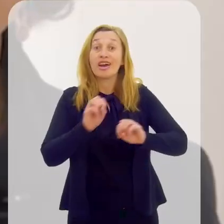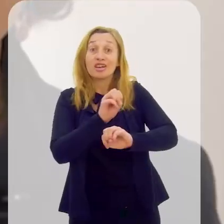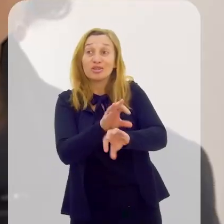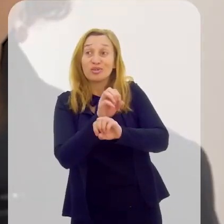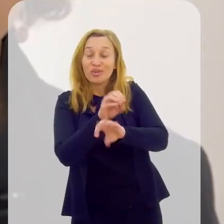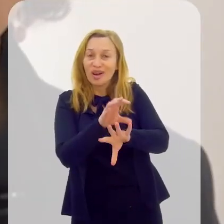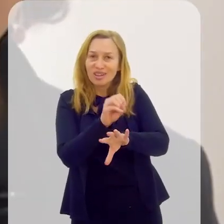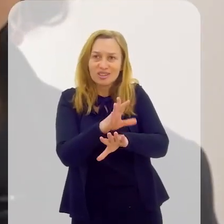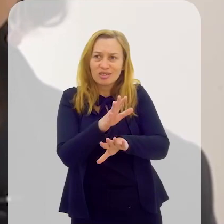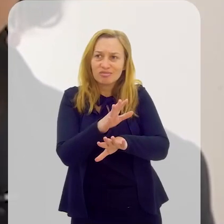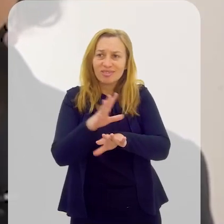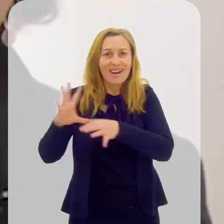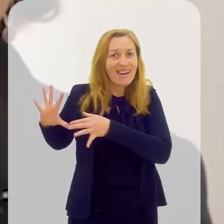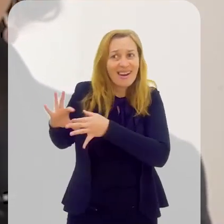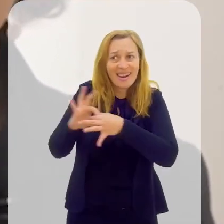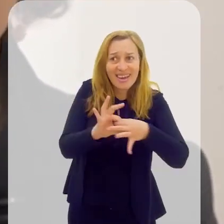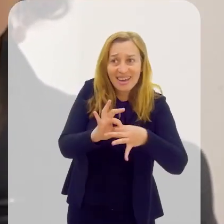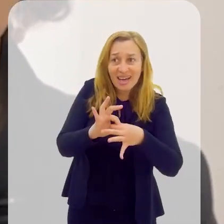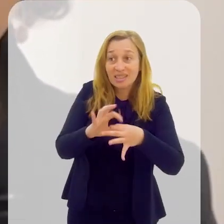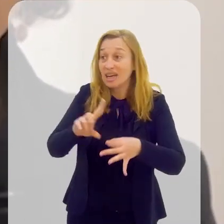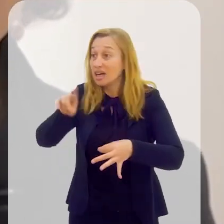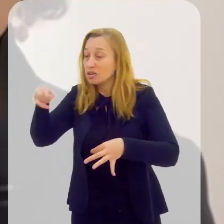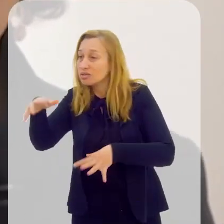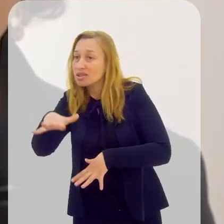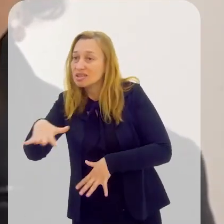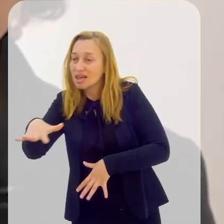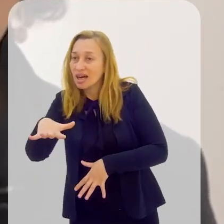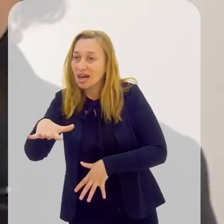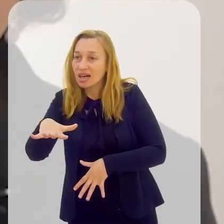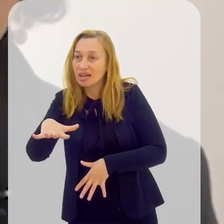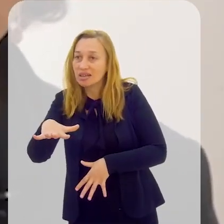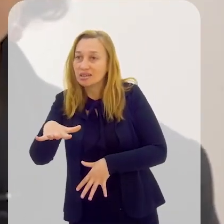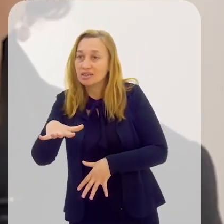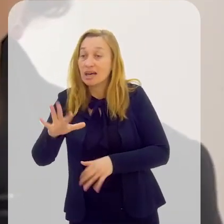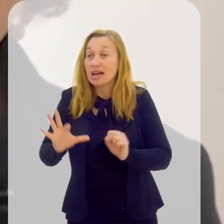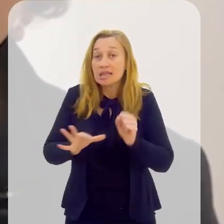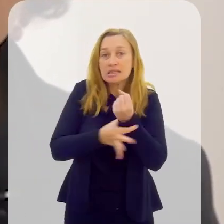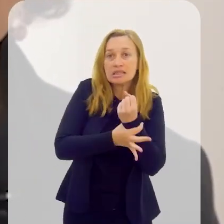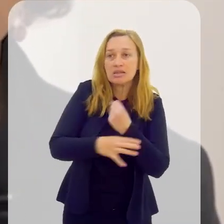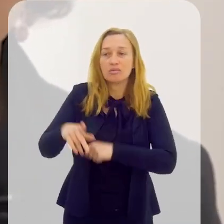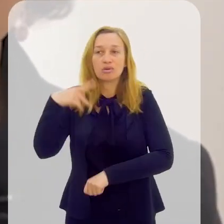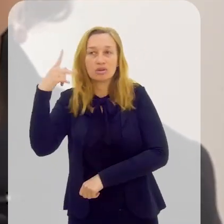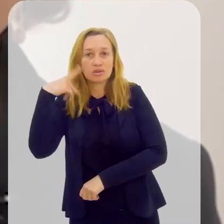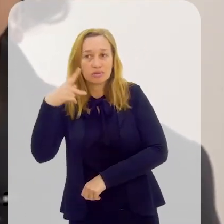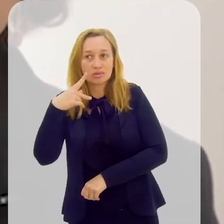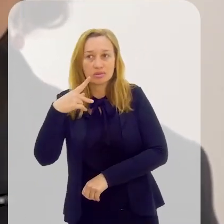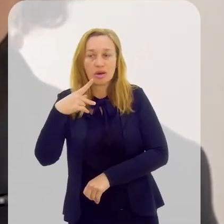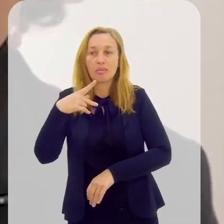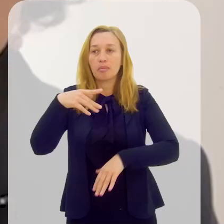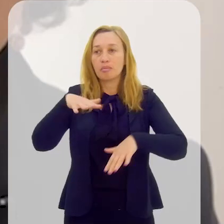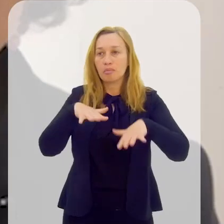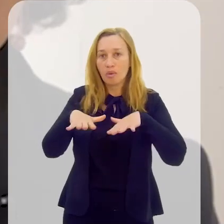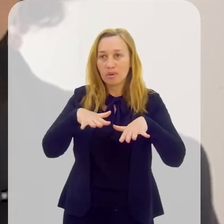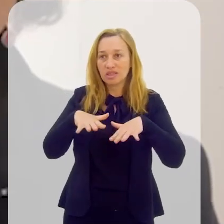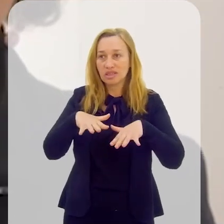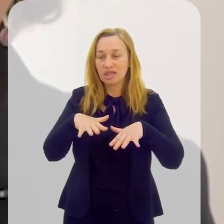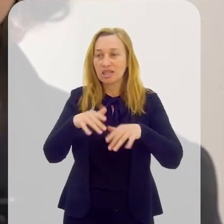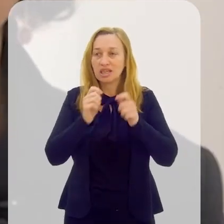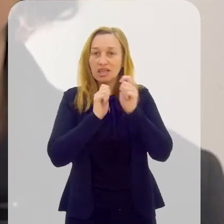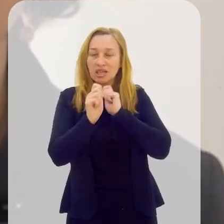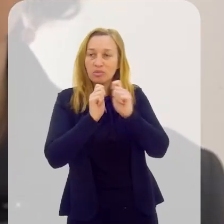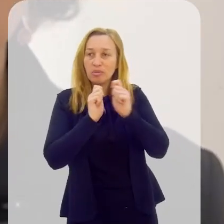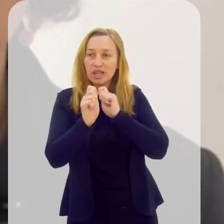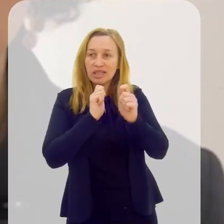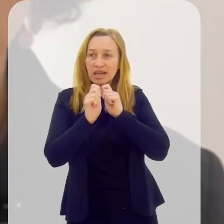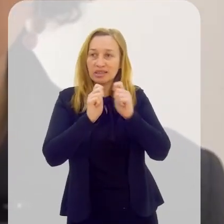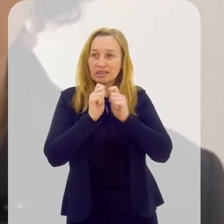A educação está diretamente ligada a outros setores, como é o caso da segurança pública e da mobilidade. Em entrevista